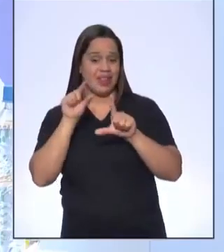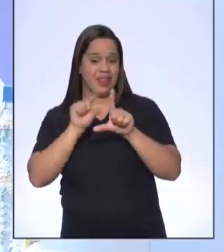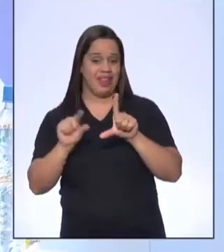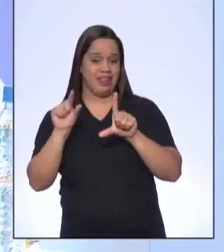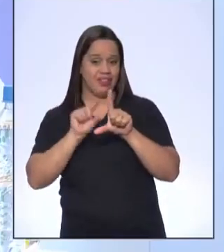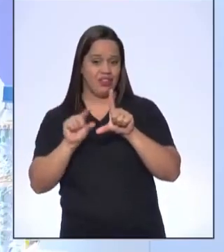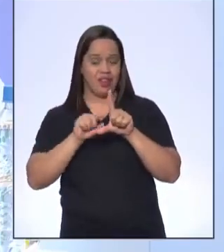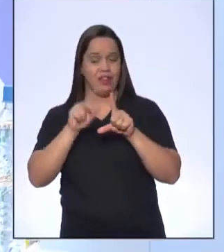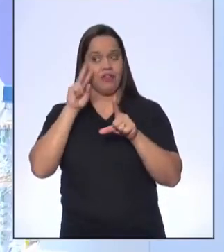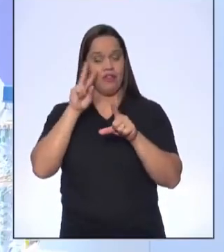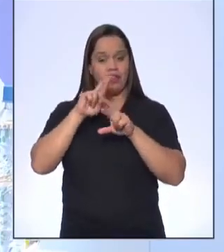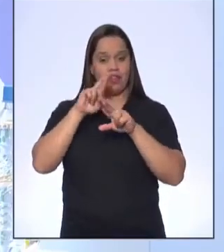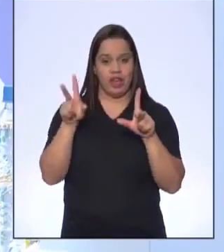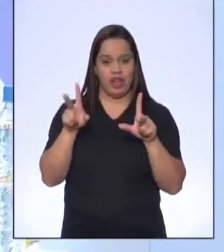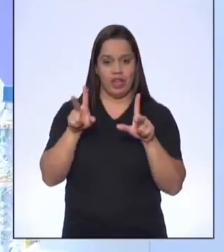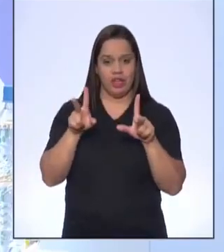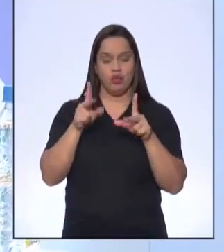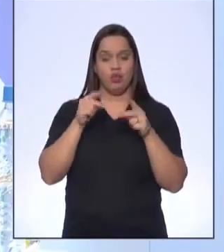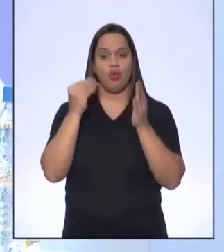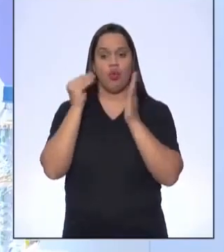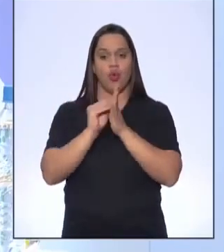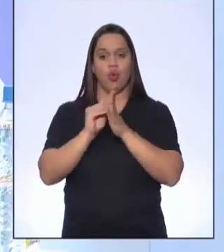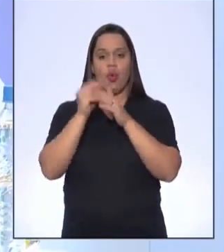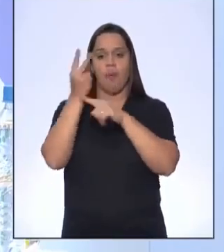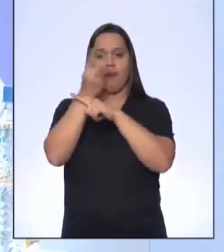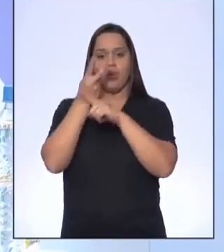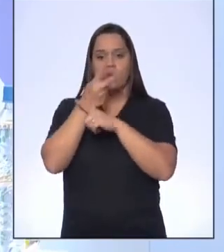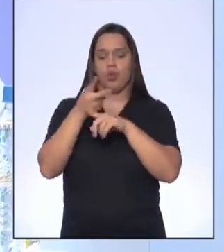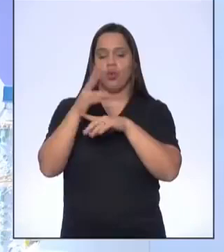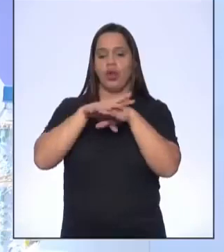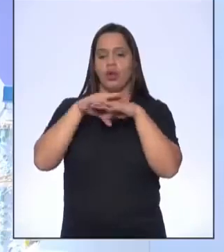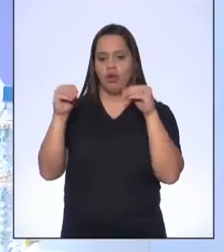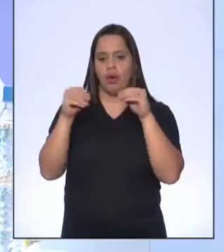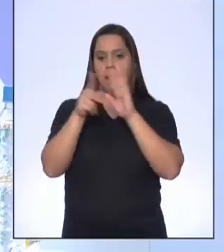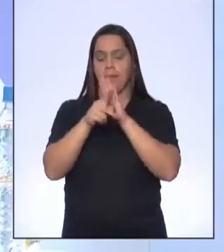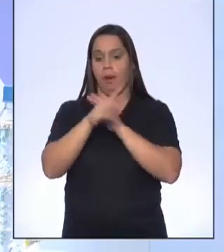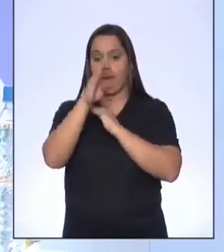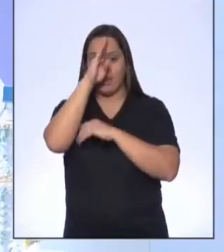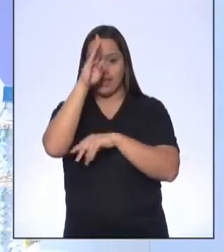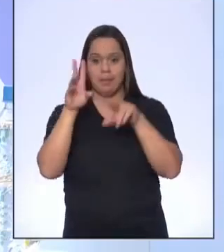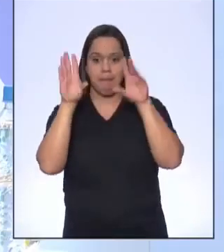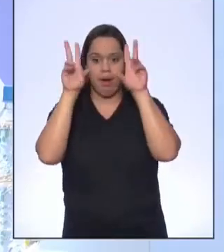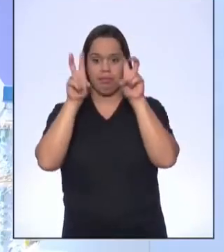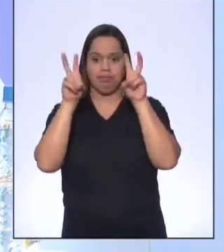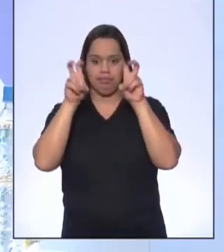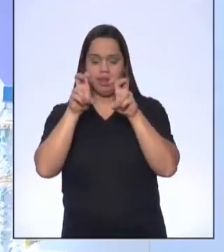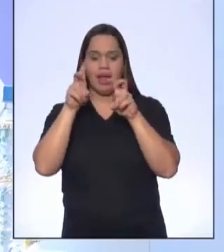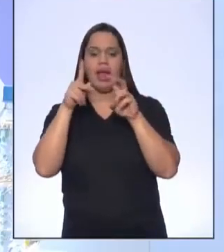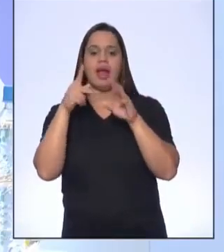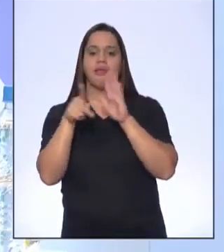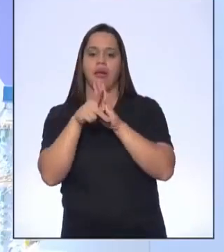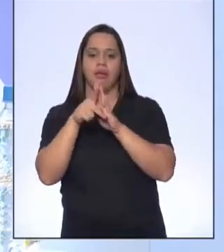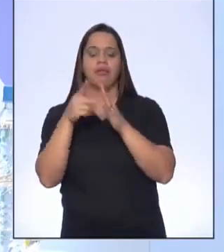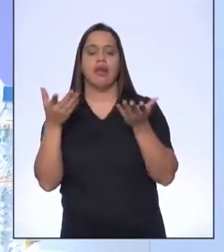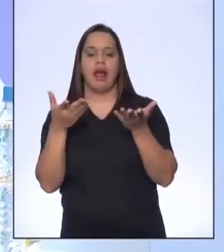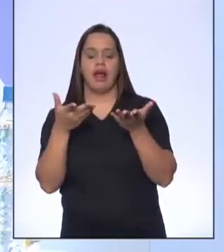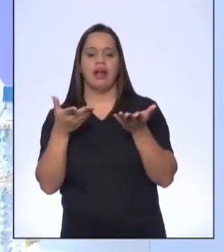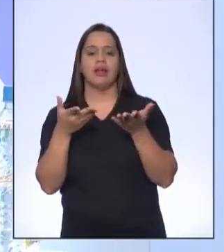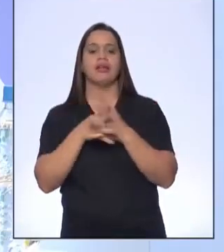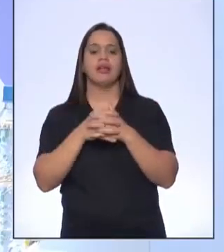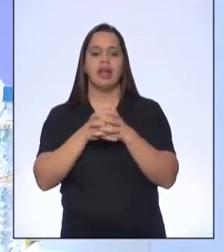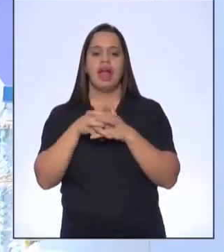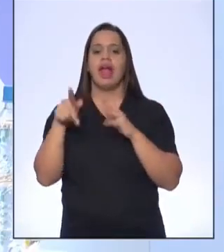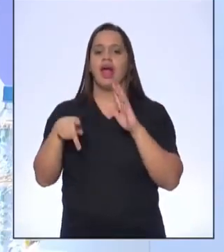legenda. Olha a diferença. Um colocou a procura da cura. A procura da cura acaba saindo como uma manchete. Uma chamada para uma reportagem, Agora, né? Seria uma chamada